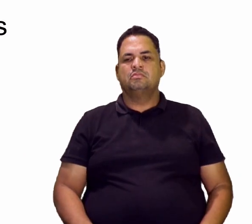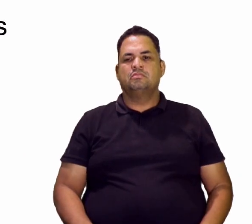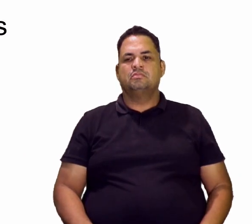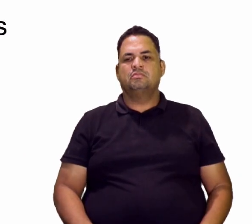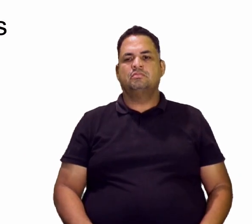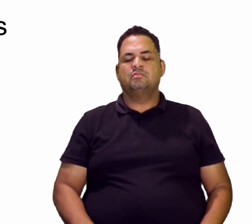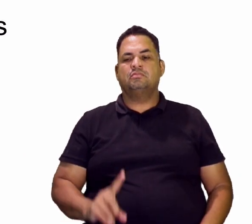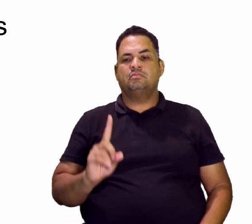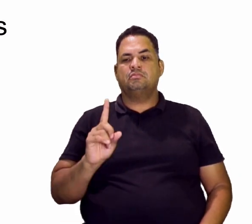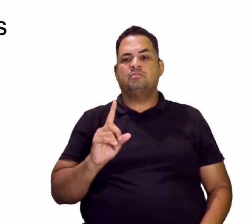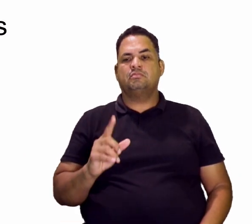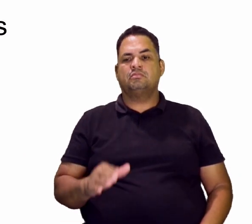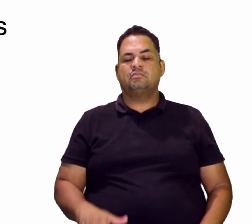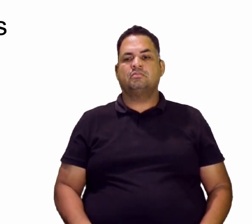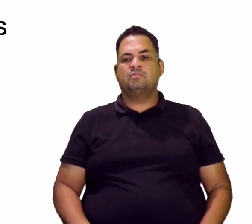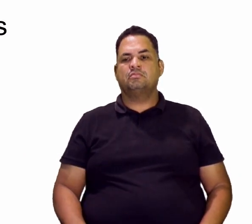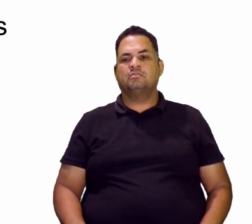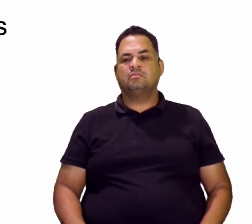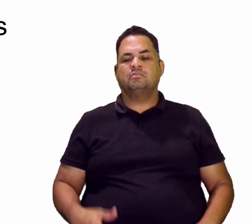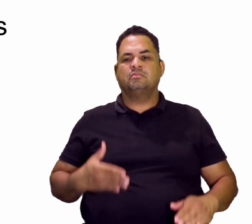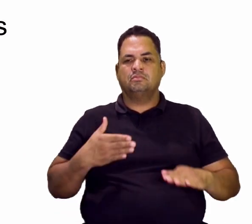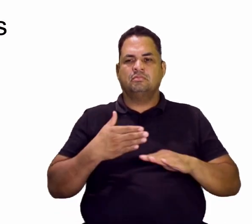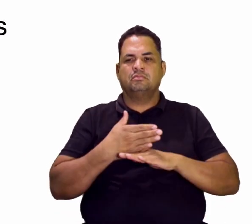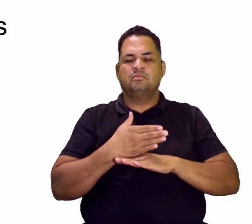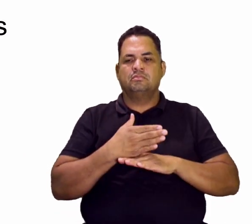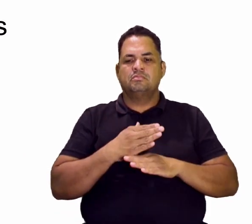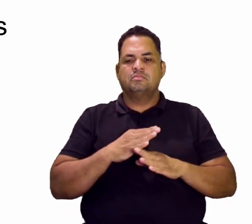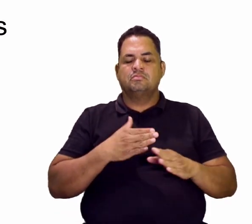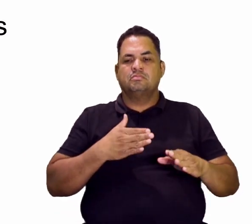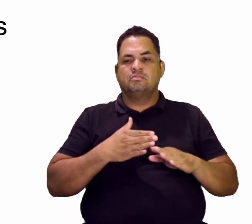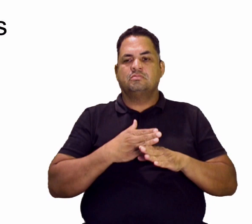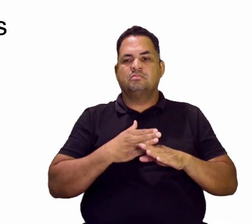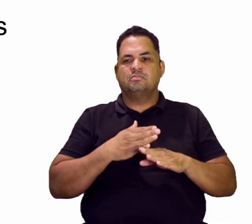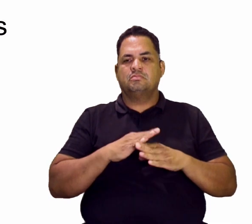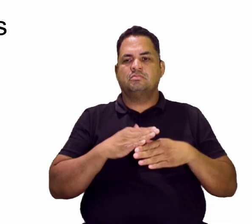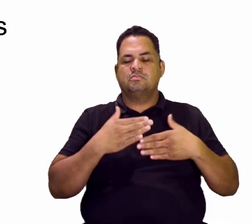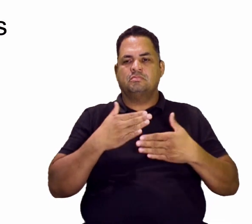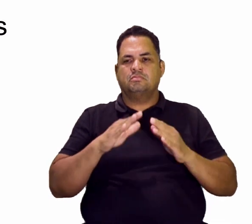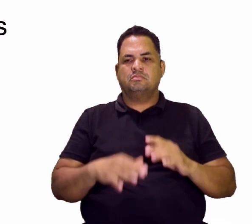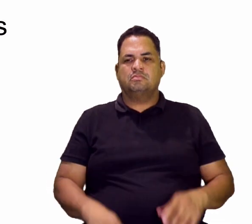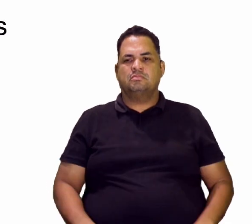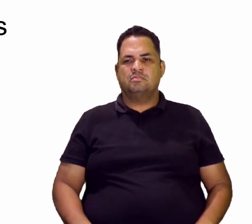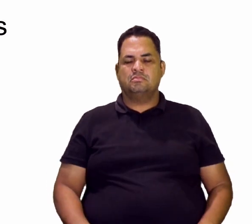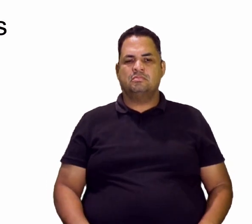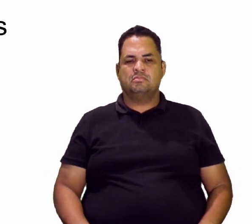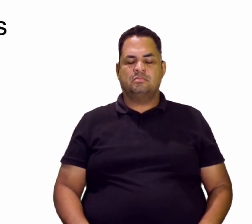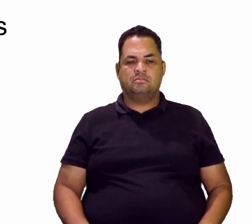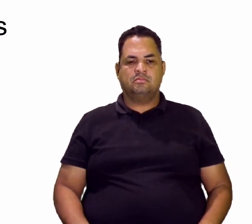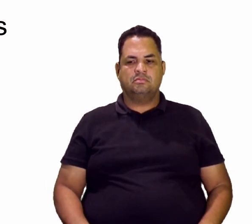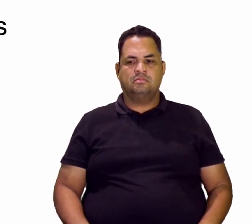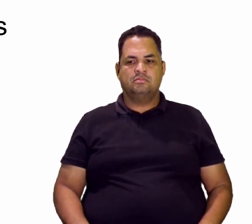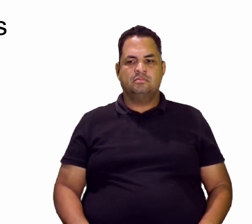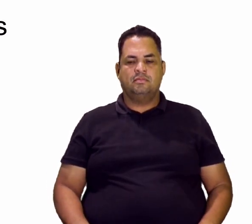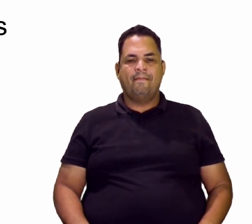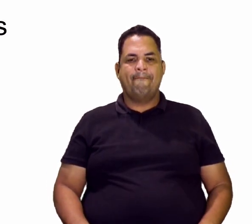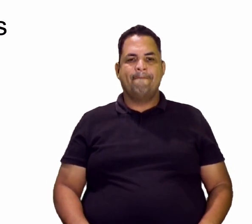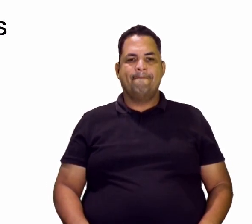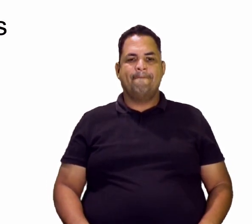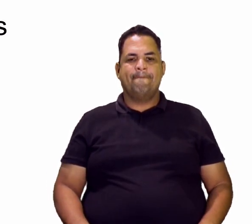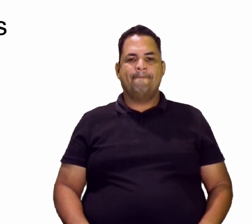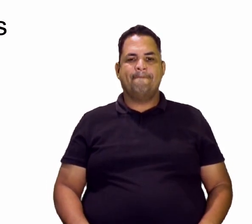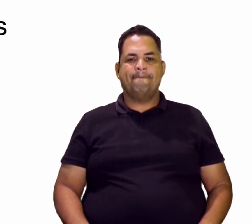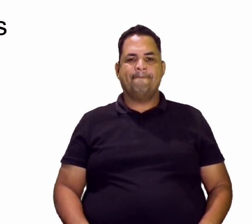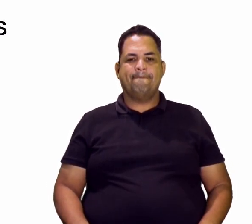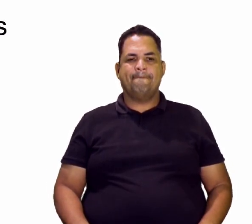não entra, no caso do bacteriófago, ele vai, deixa eu colocar outra canetinha aqui. Ele